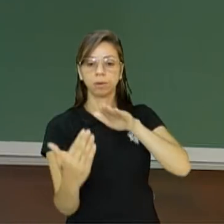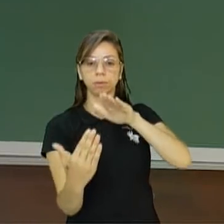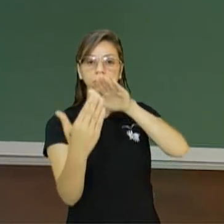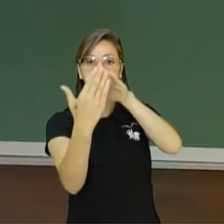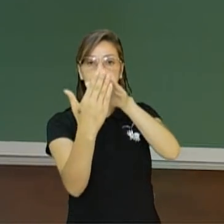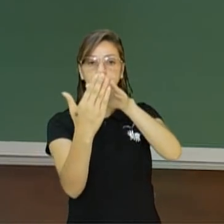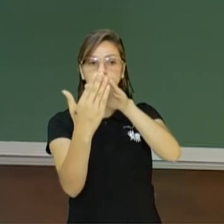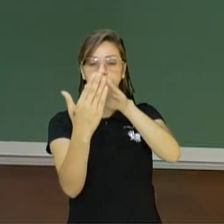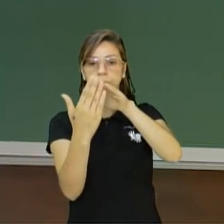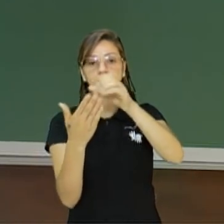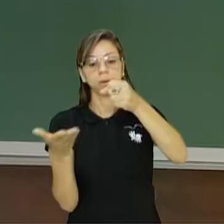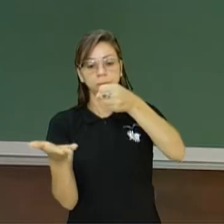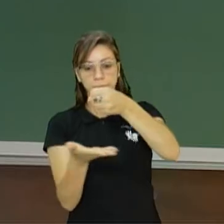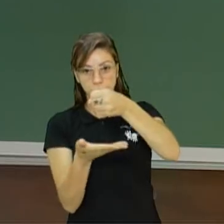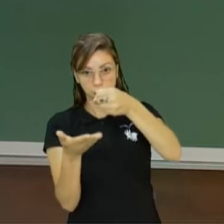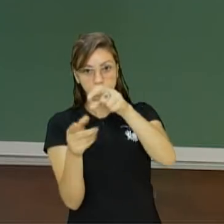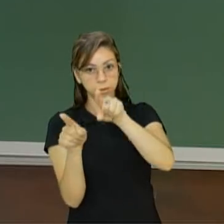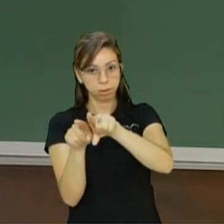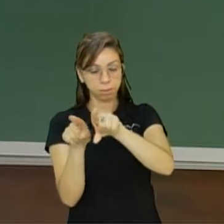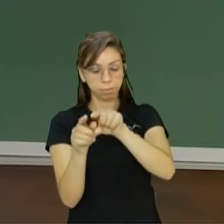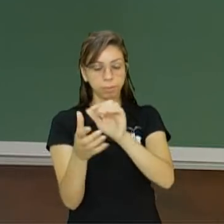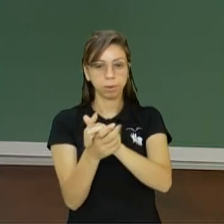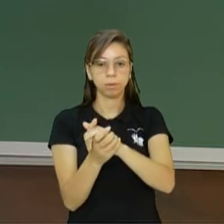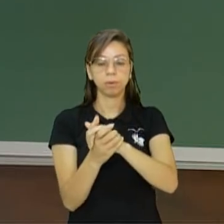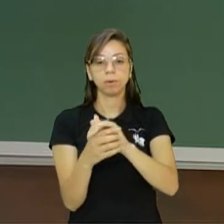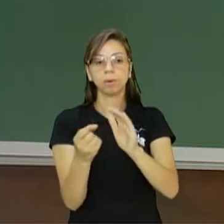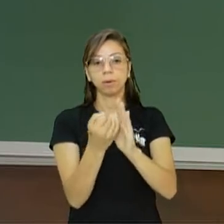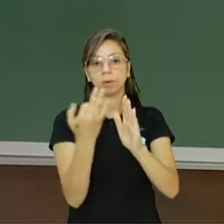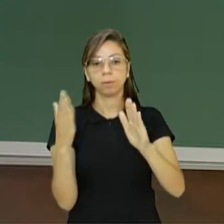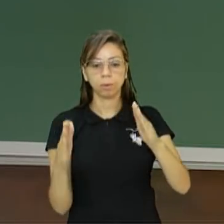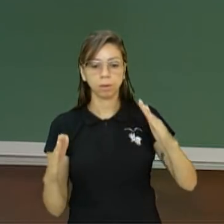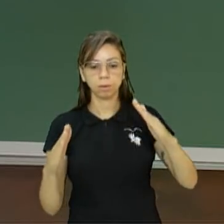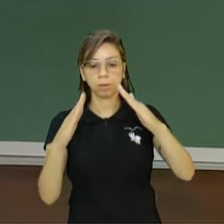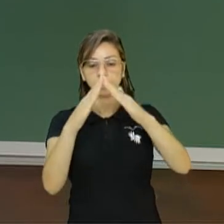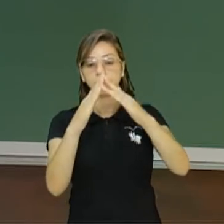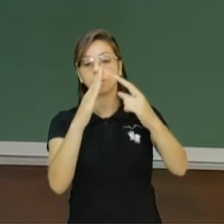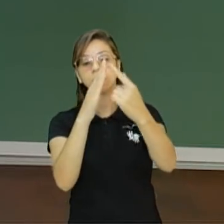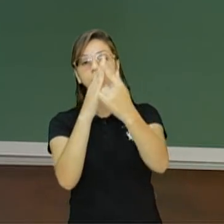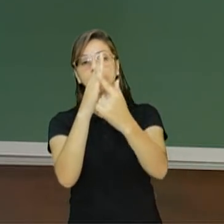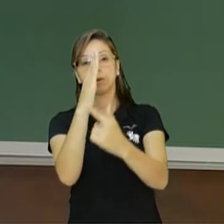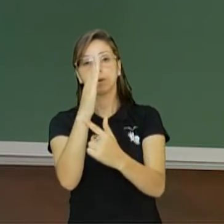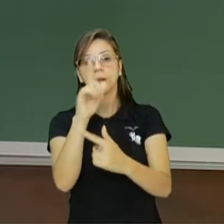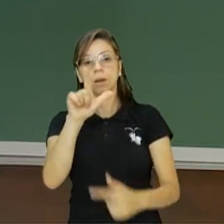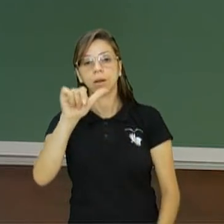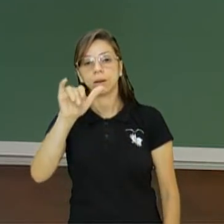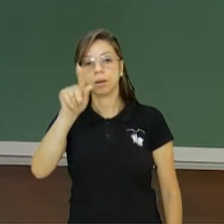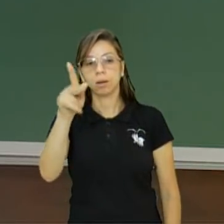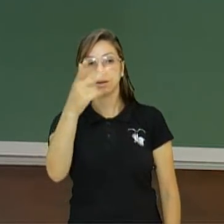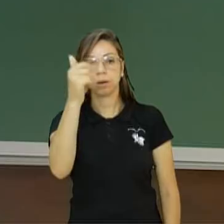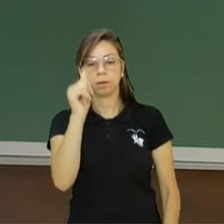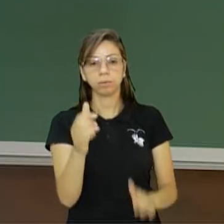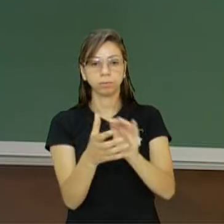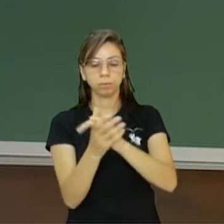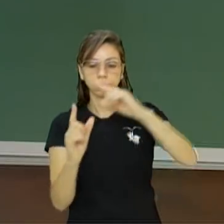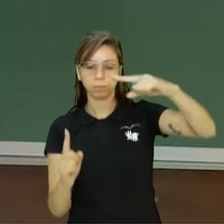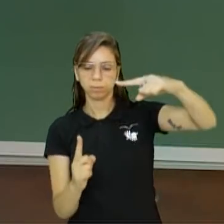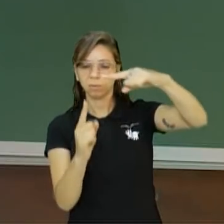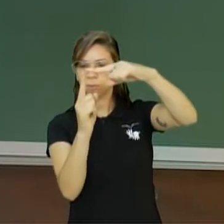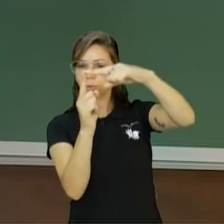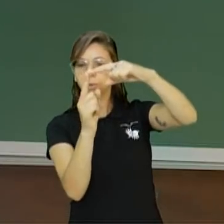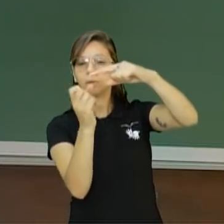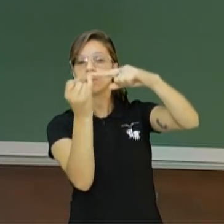lados e base. Quantas arestas, as linhas, quantos vértices, as